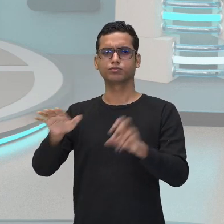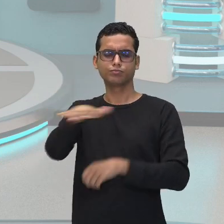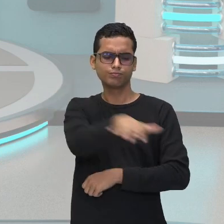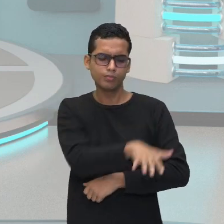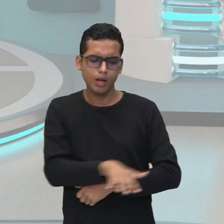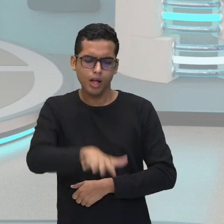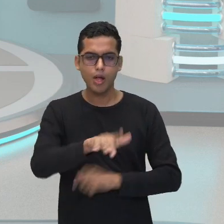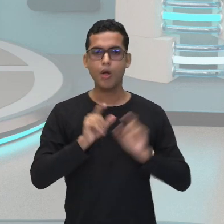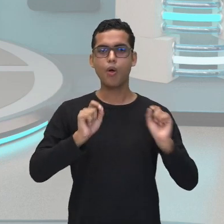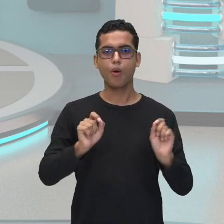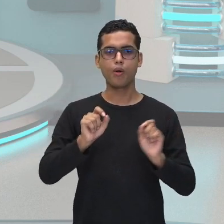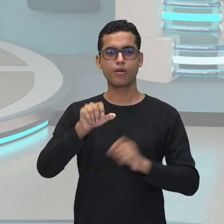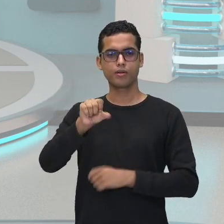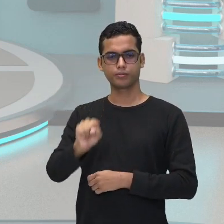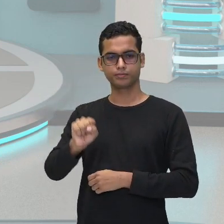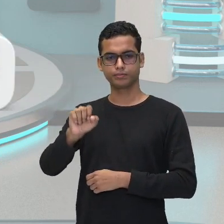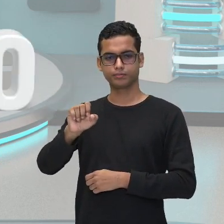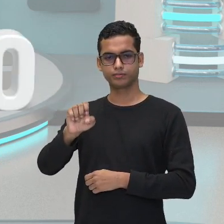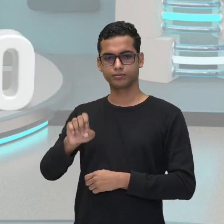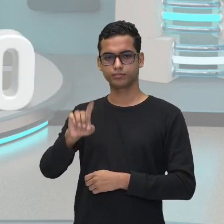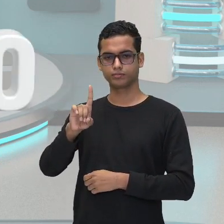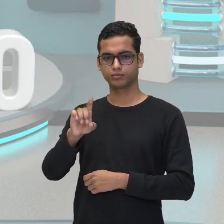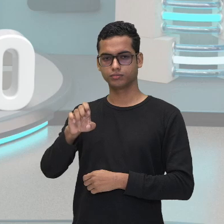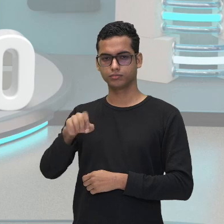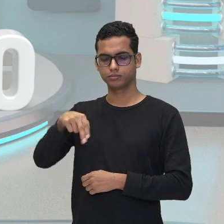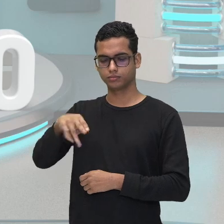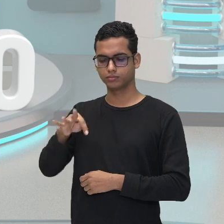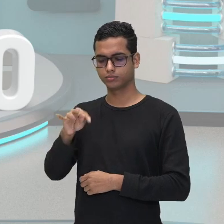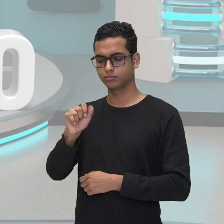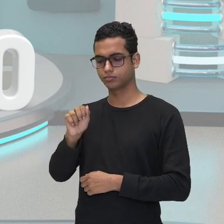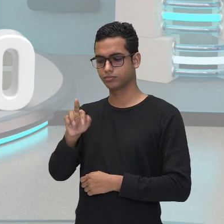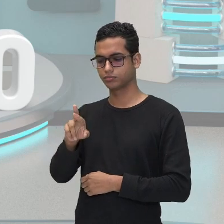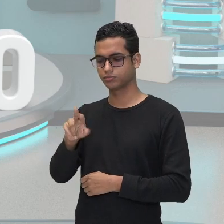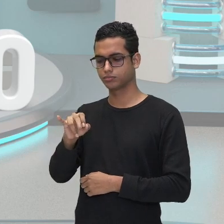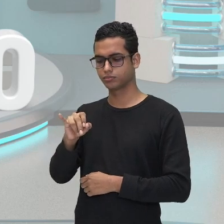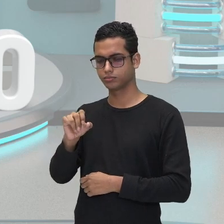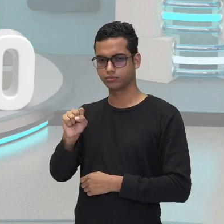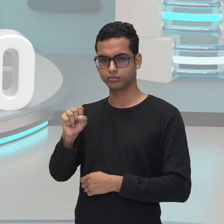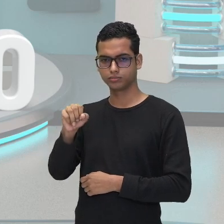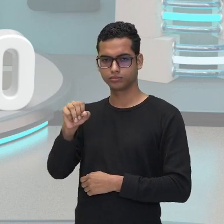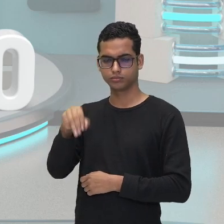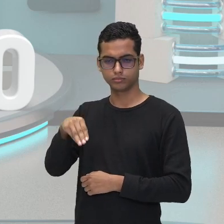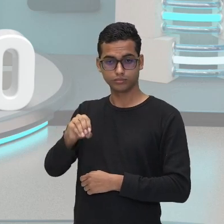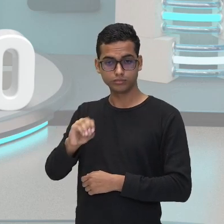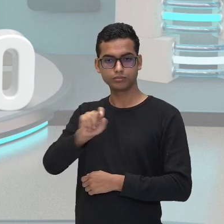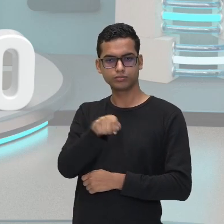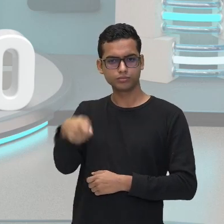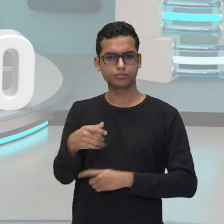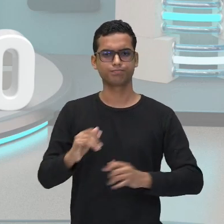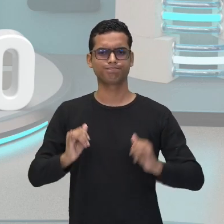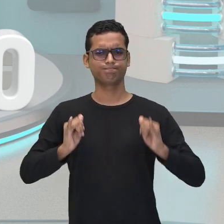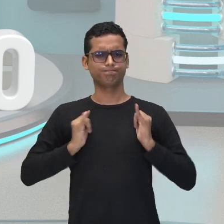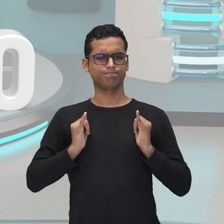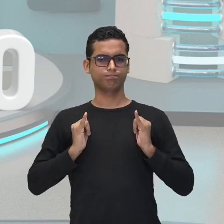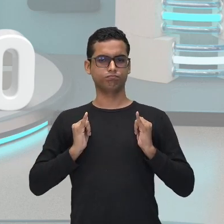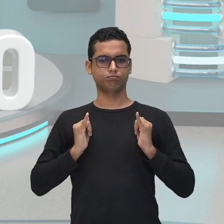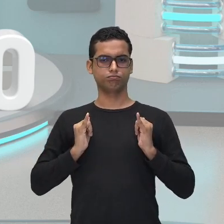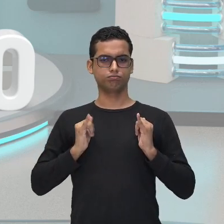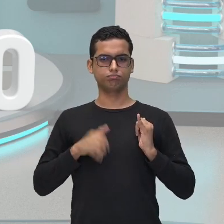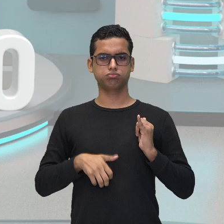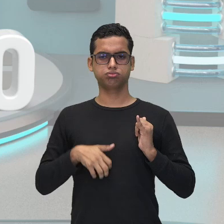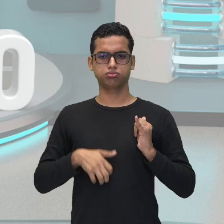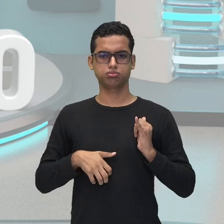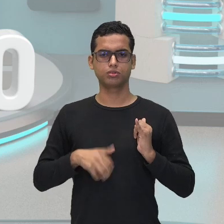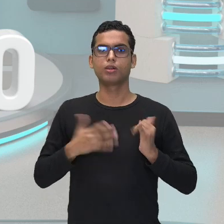ao sedentarismo, como vocês observam aqui, né, a respeito desse tema. Então,